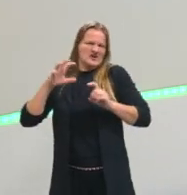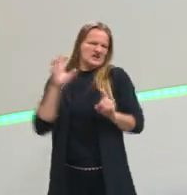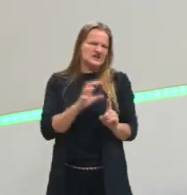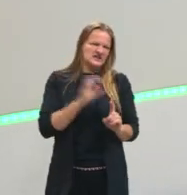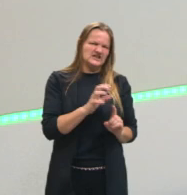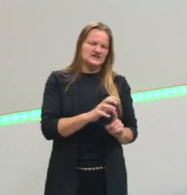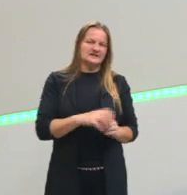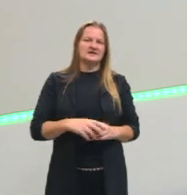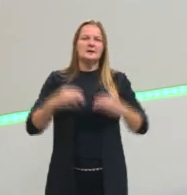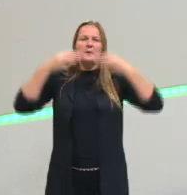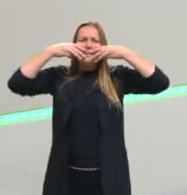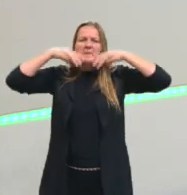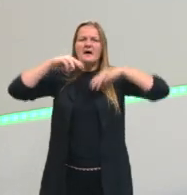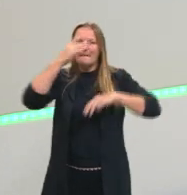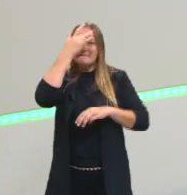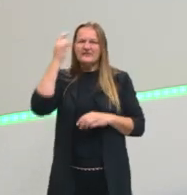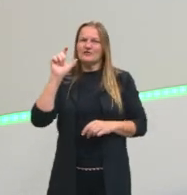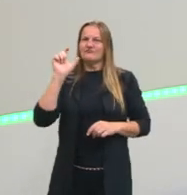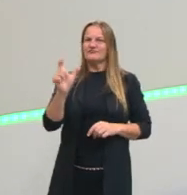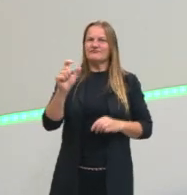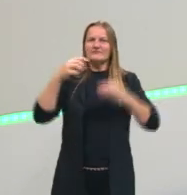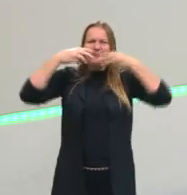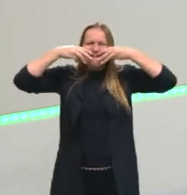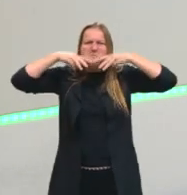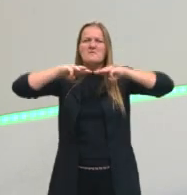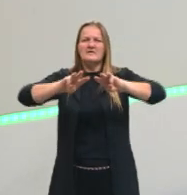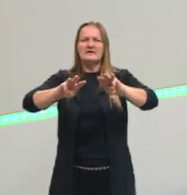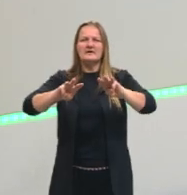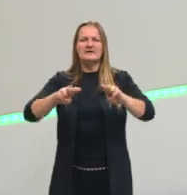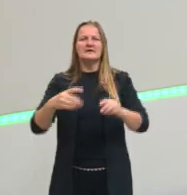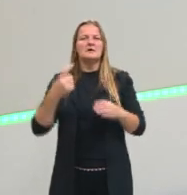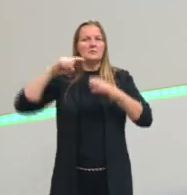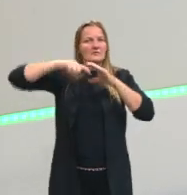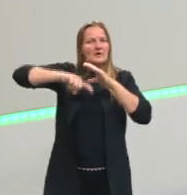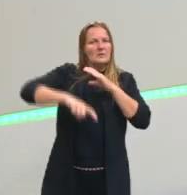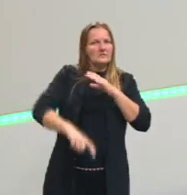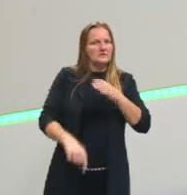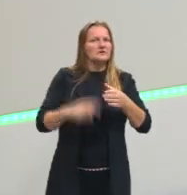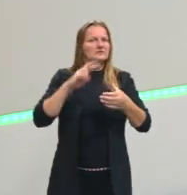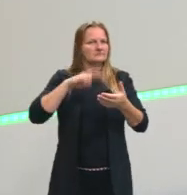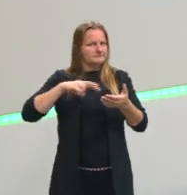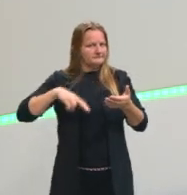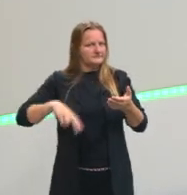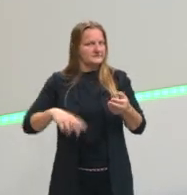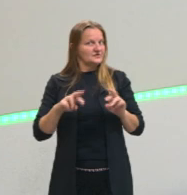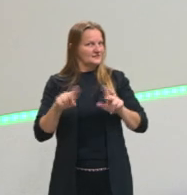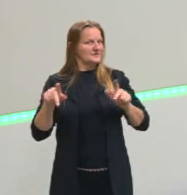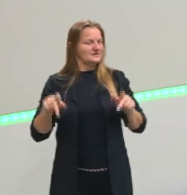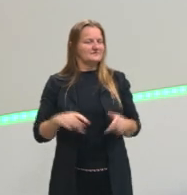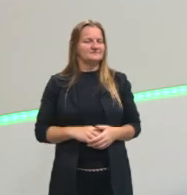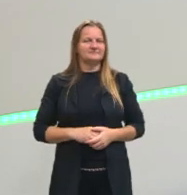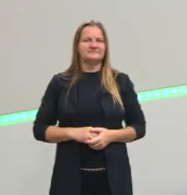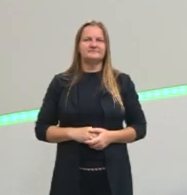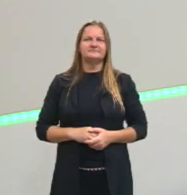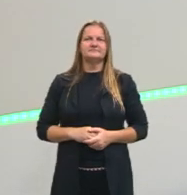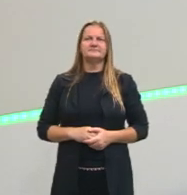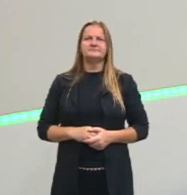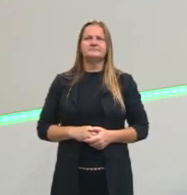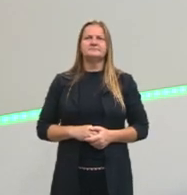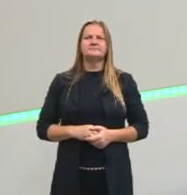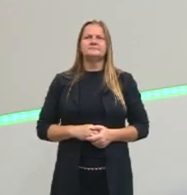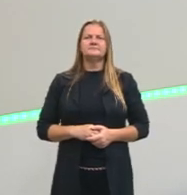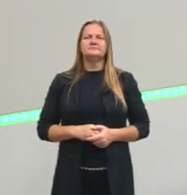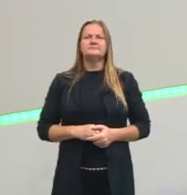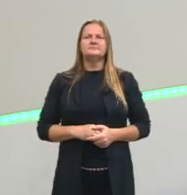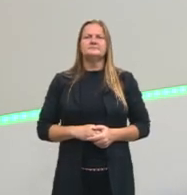maquiavélica desconsidera um pouco isso aí profunda profunda foi com a leitura que você vai ver que não E aí então aqui ó